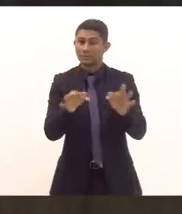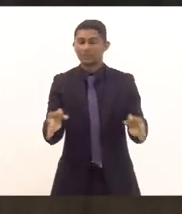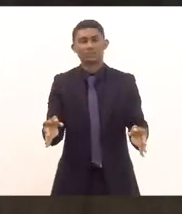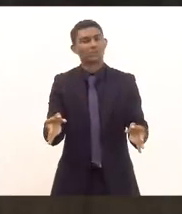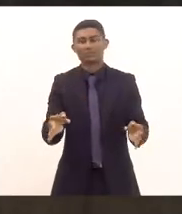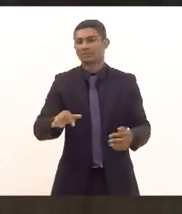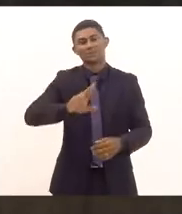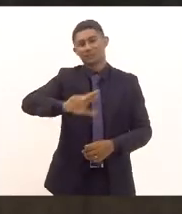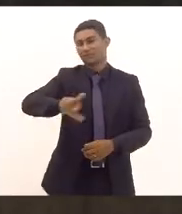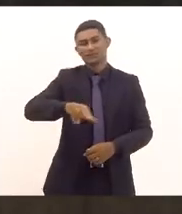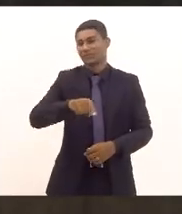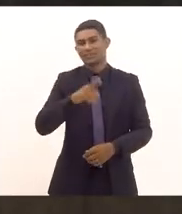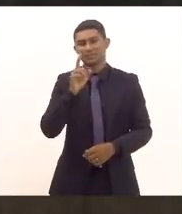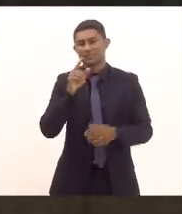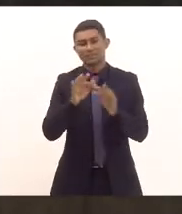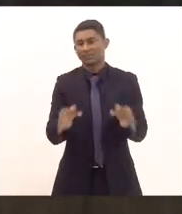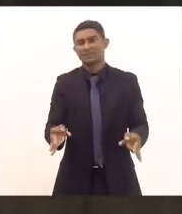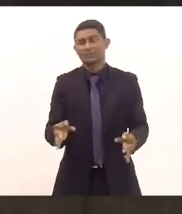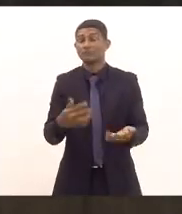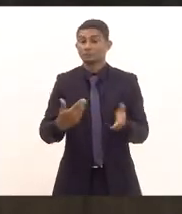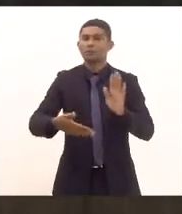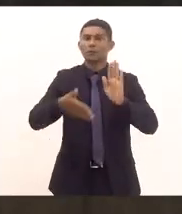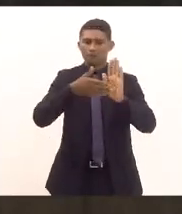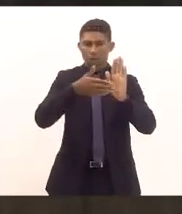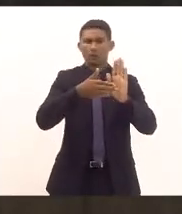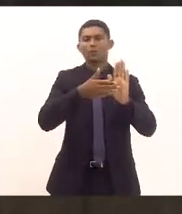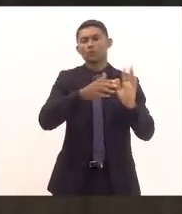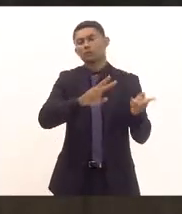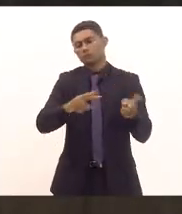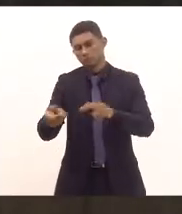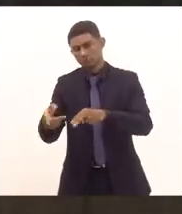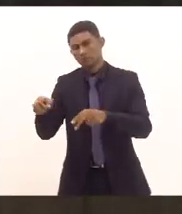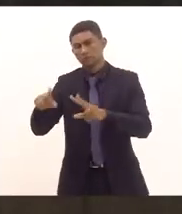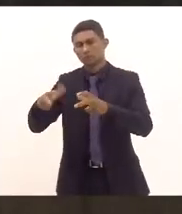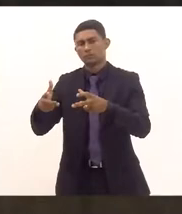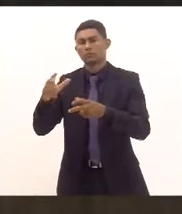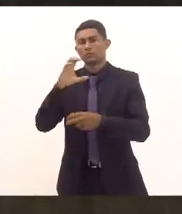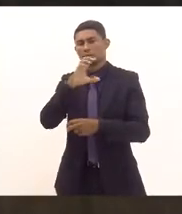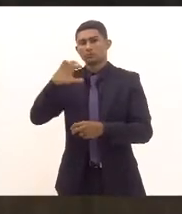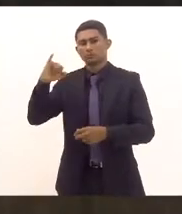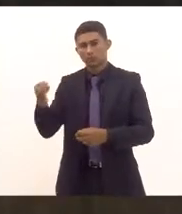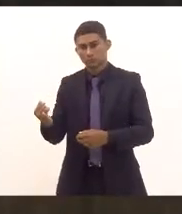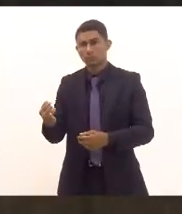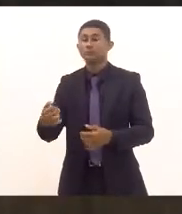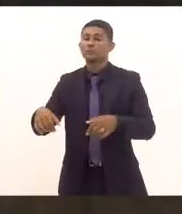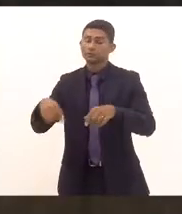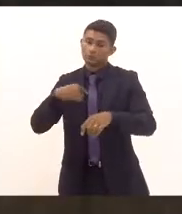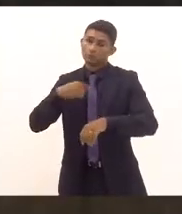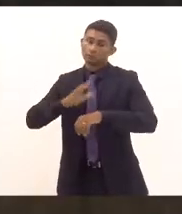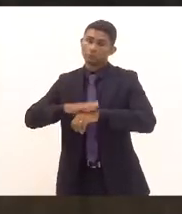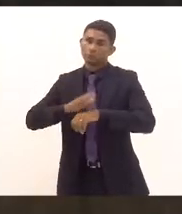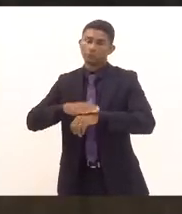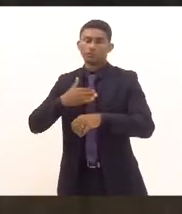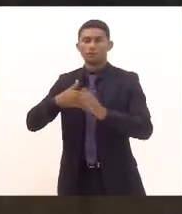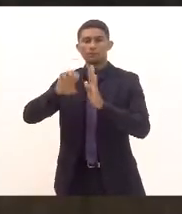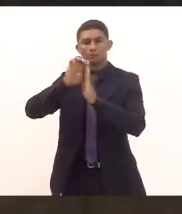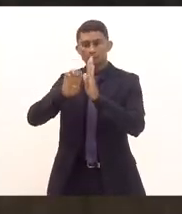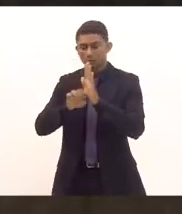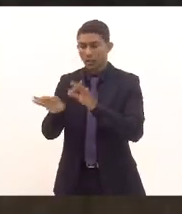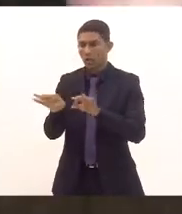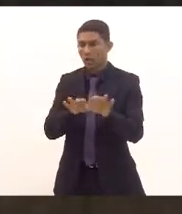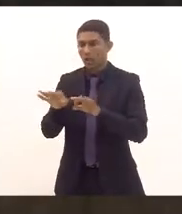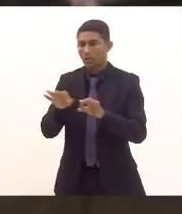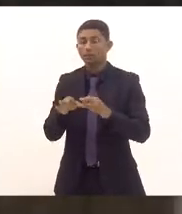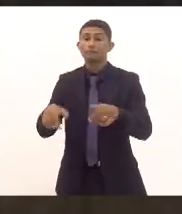não é então já que retirou de pauta para ir à ccj Ok eu apresentei o mais é de menos já conversei